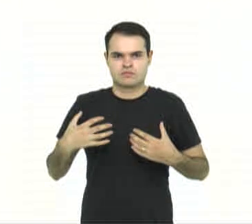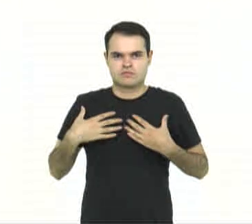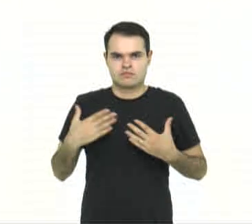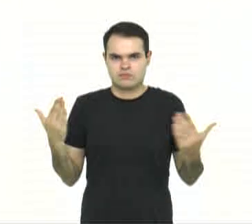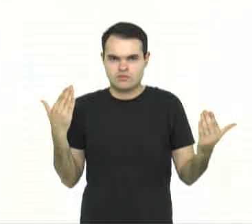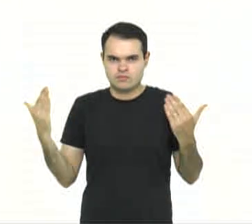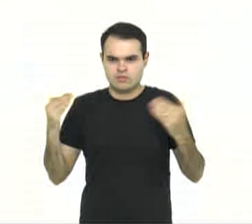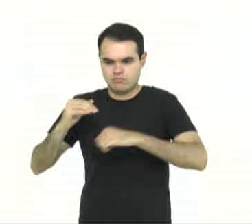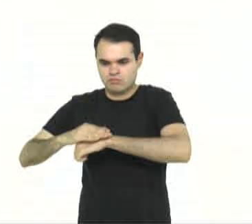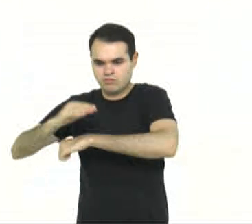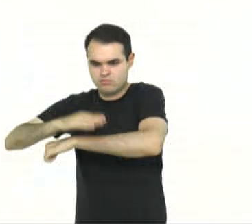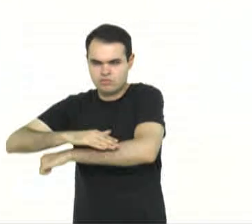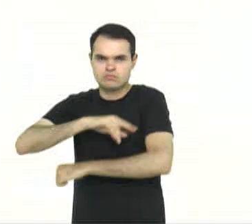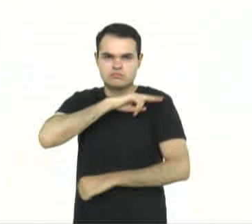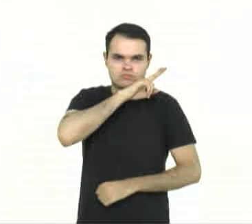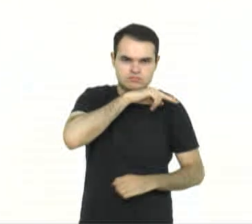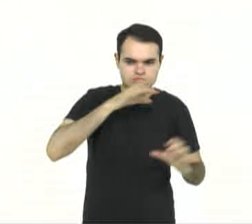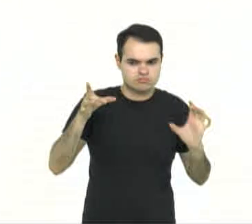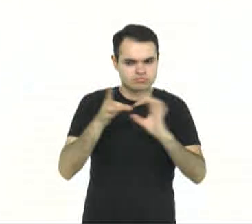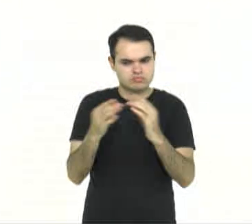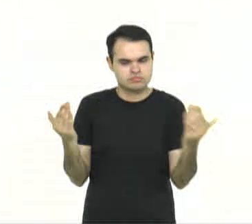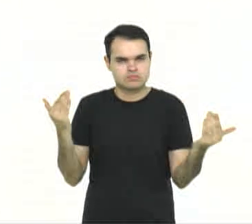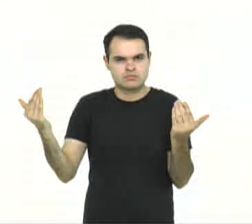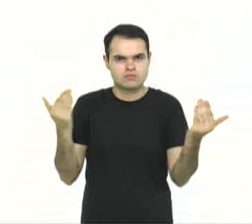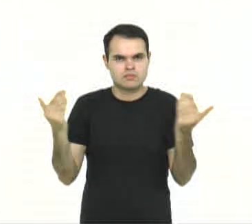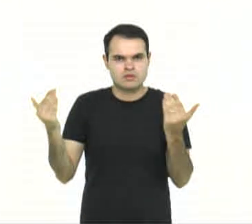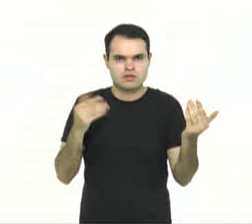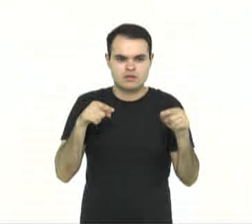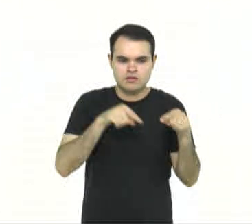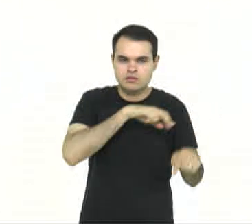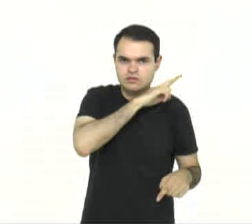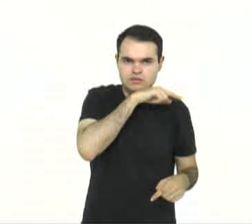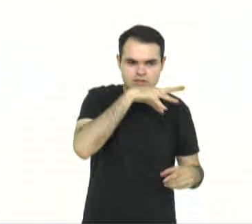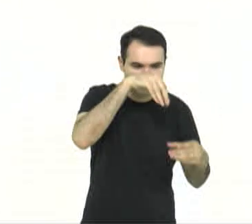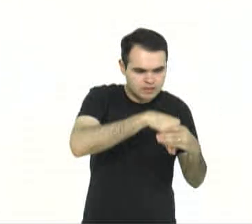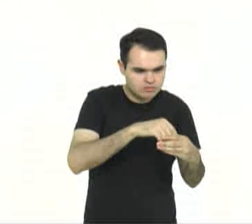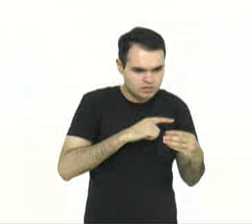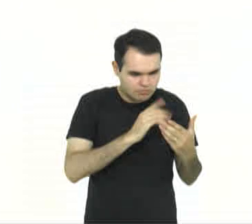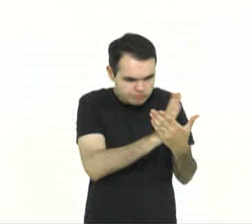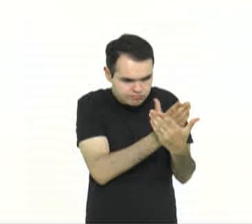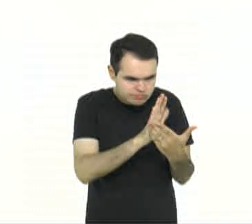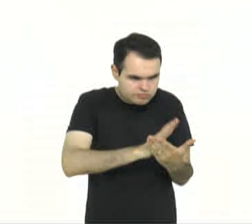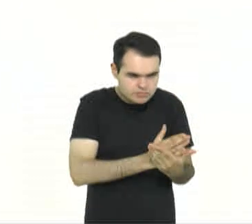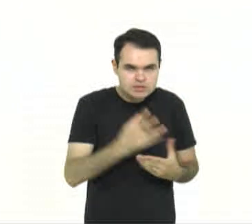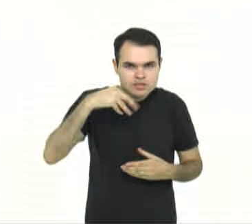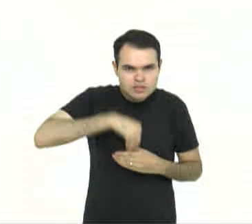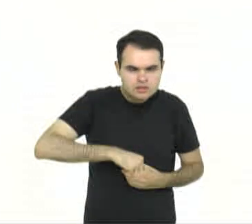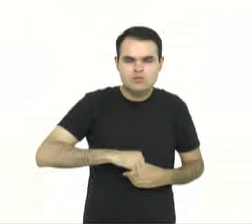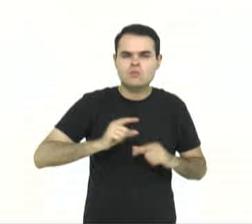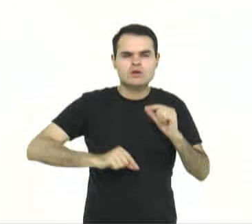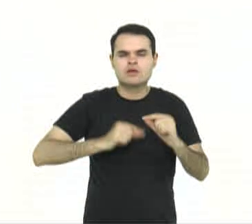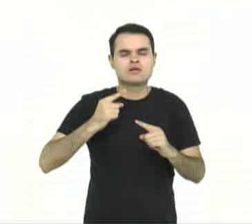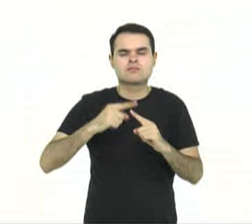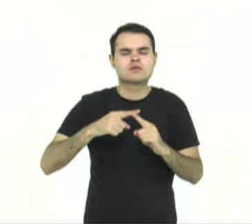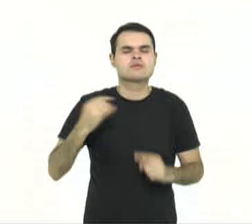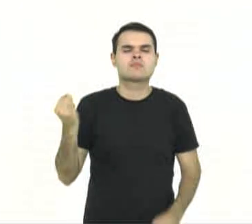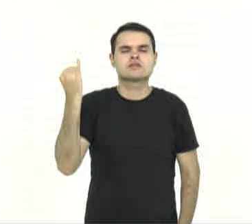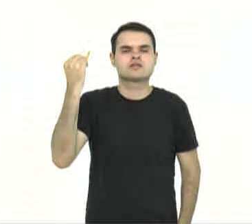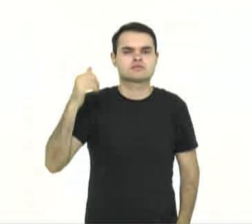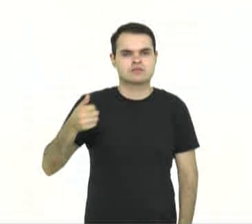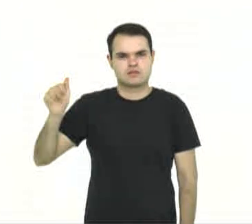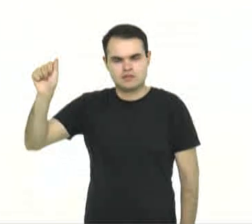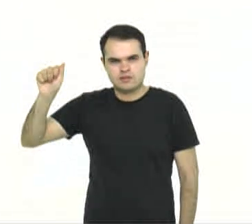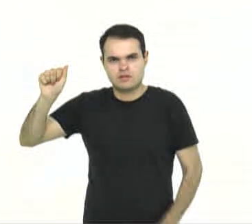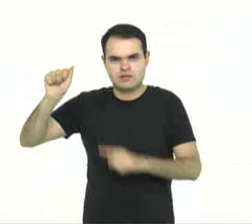répteis, percebemos que os pulmões reptilianos apresentam maior quantidade de divisões internas. Essas divisões são importantes, pois, alternativa